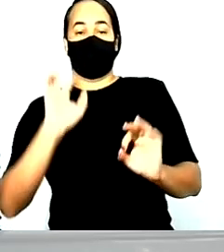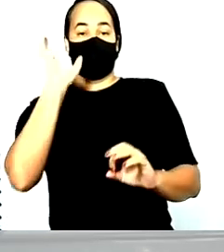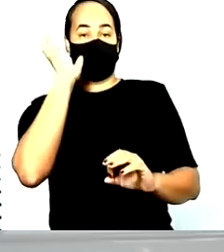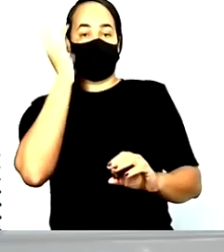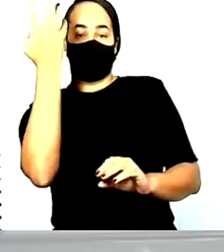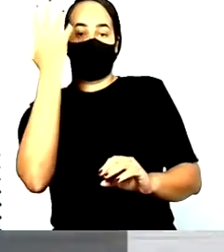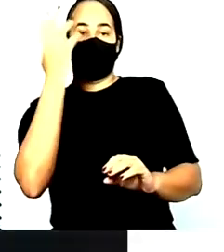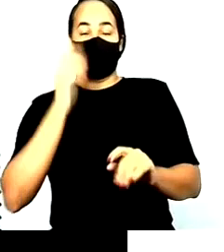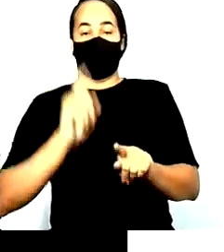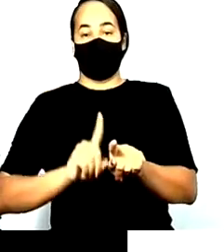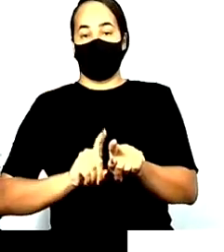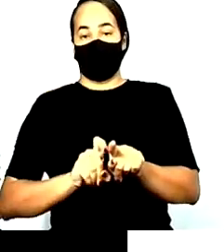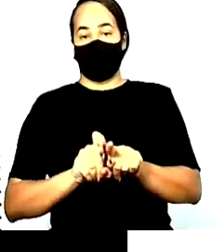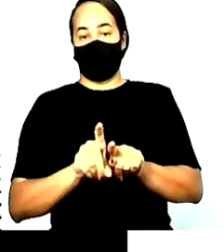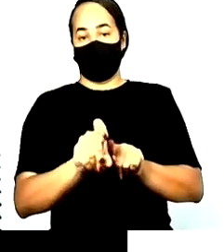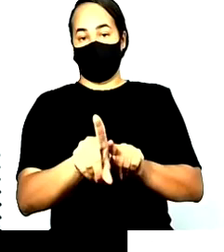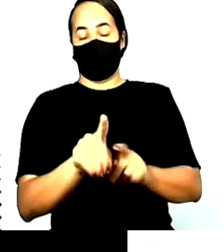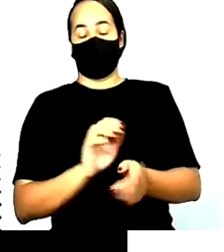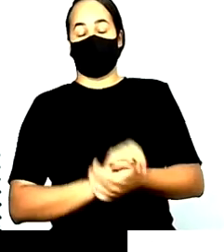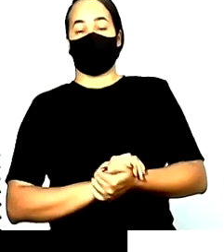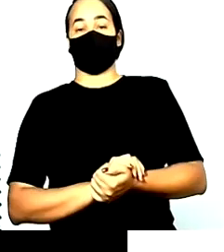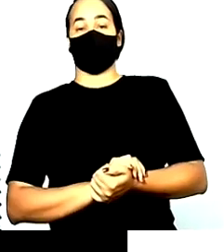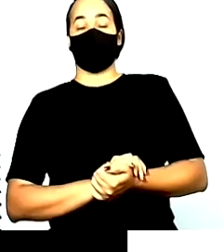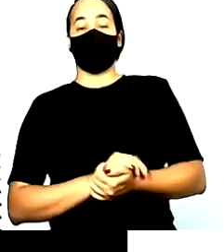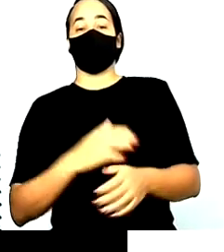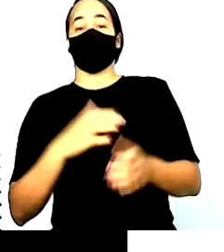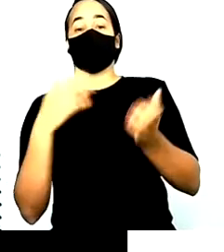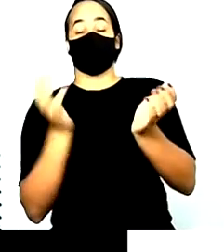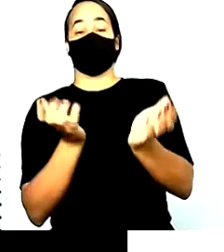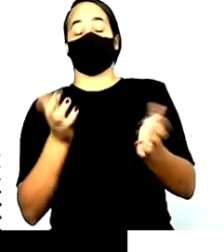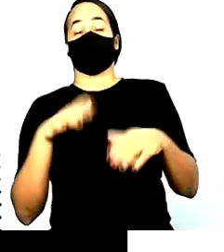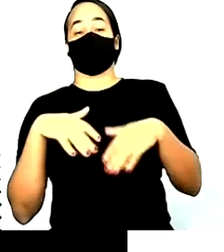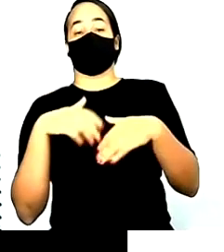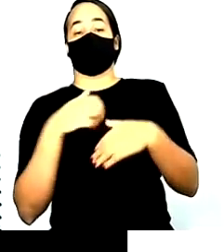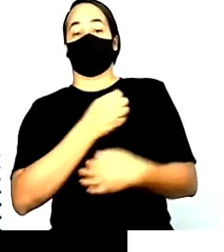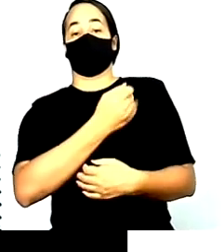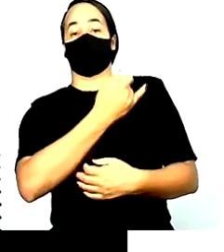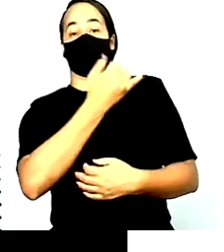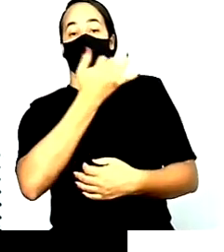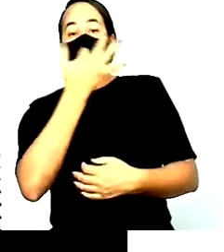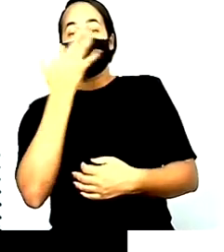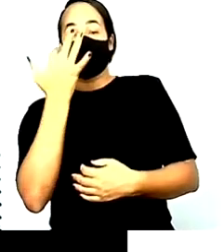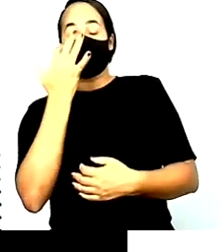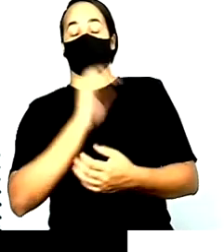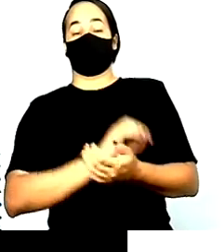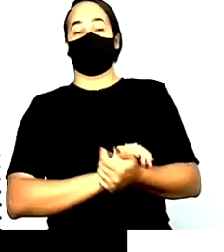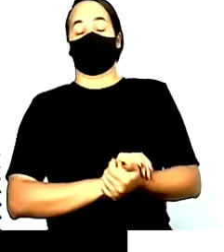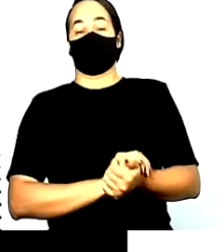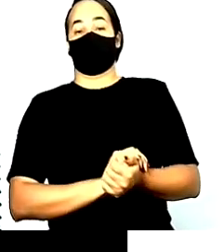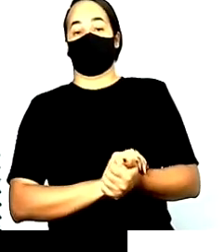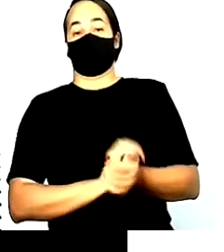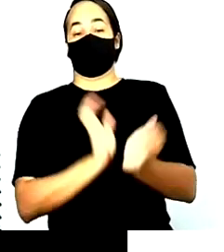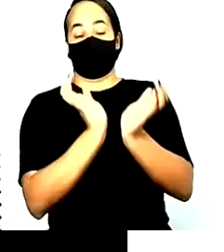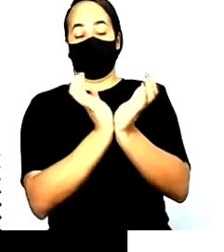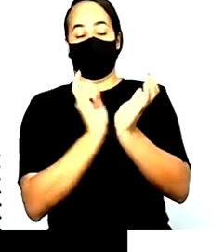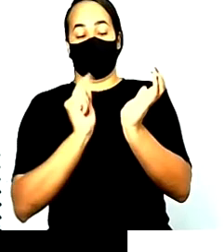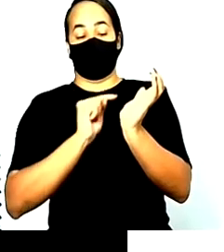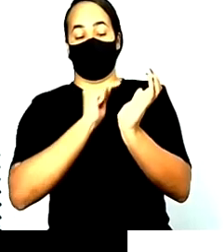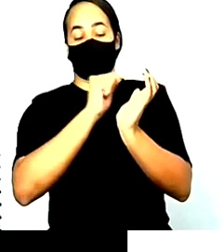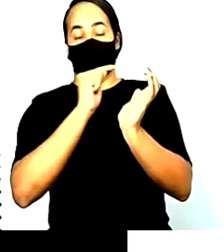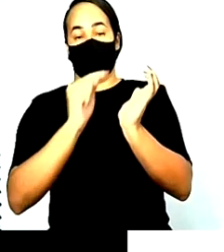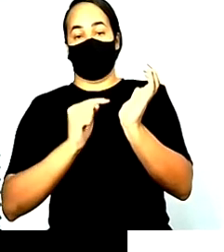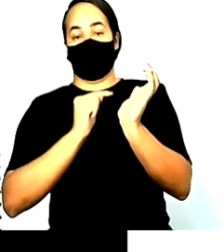reprodução. Quais são os principais órgãos? Vamos a eles: bexiga, a vesícula seminal,